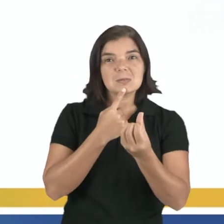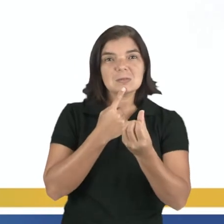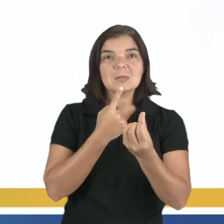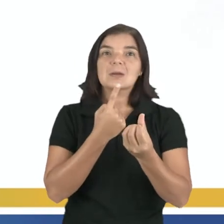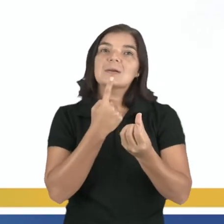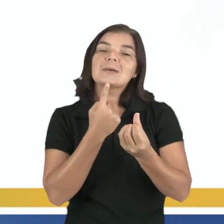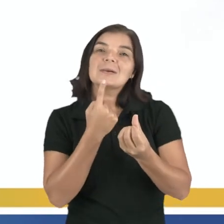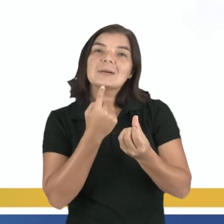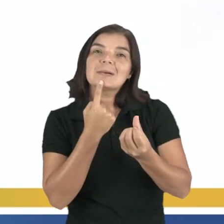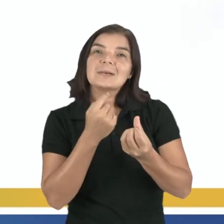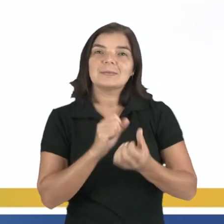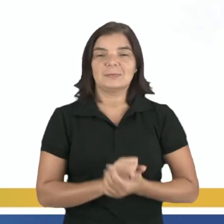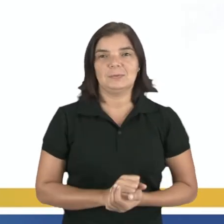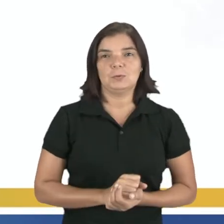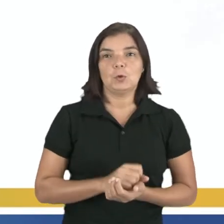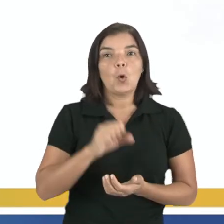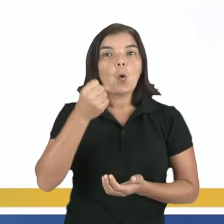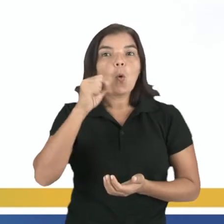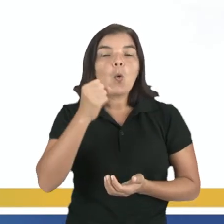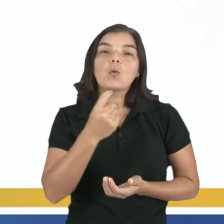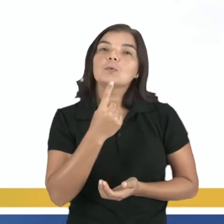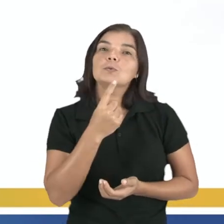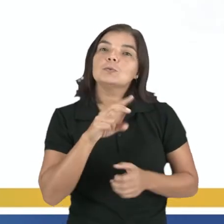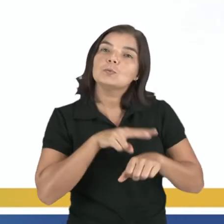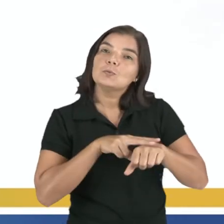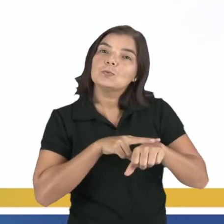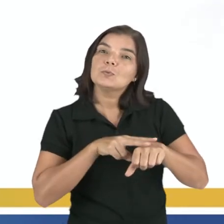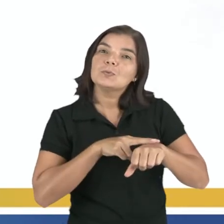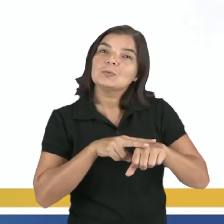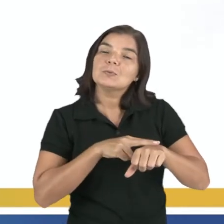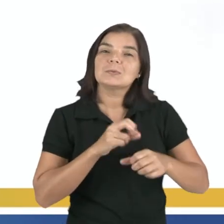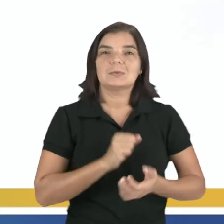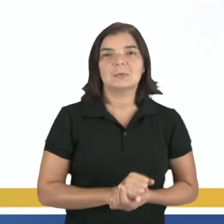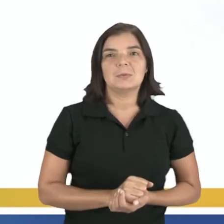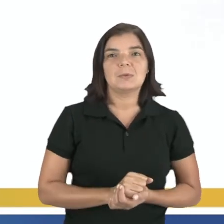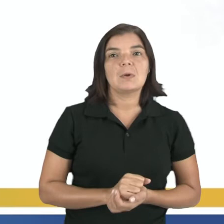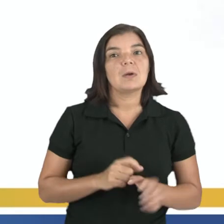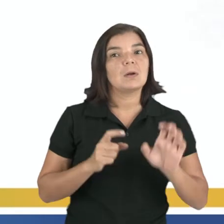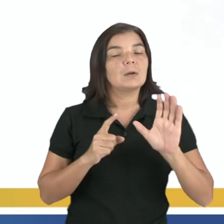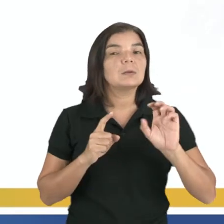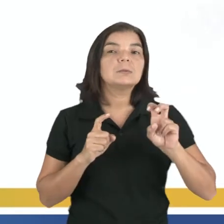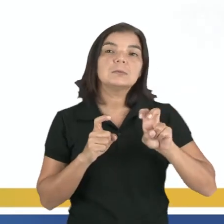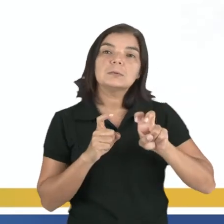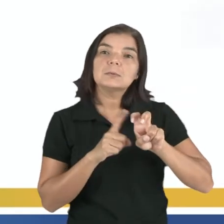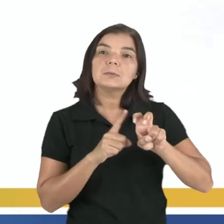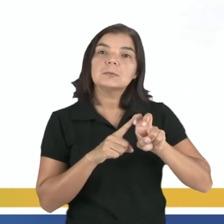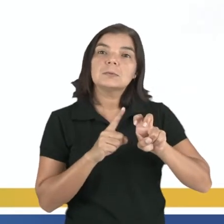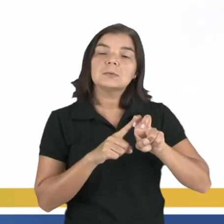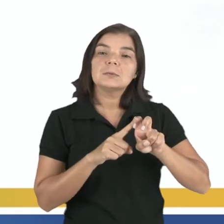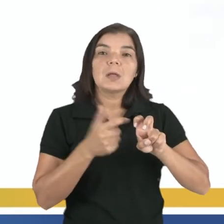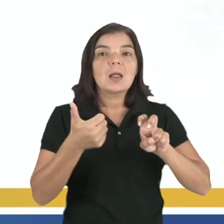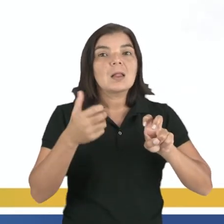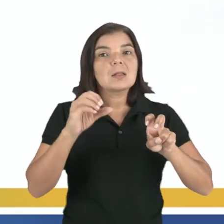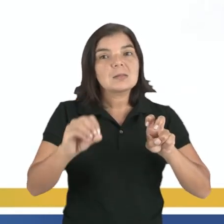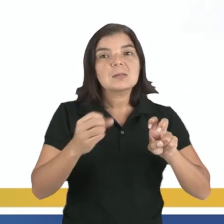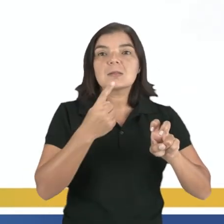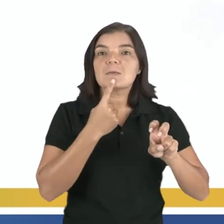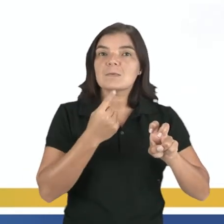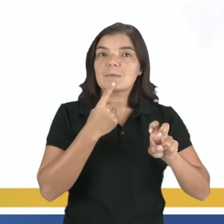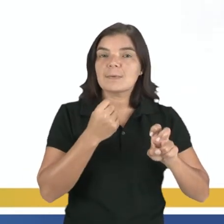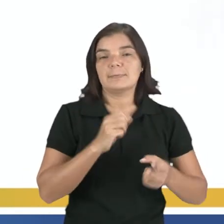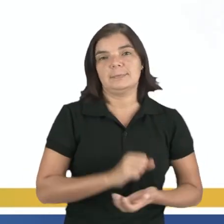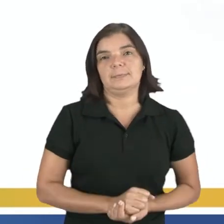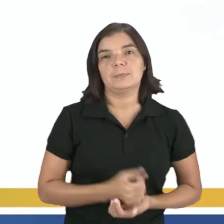Na quarta, nós temos 8 quadradinhos verdes, né? E na quinta, nós temos 10 quadradinhos